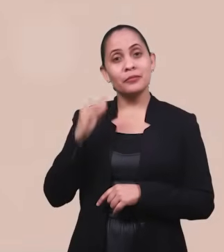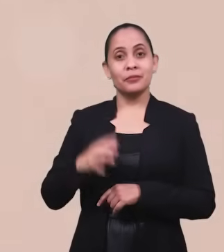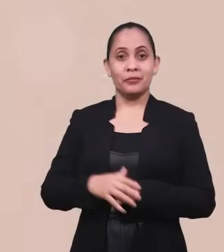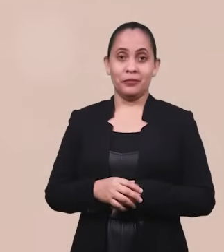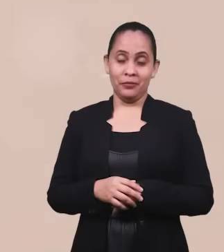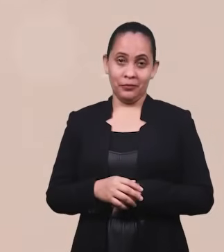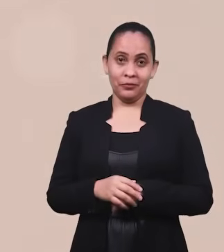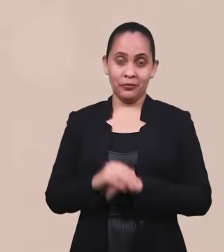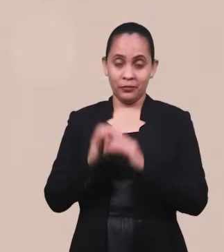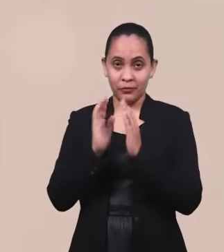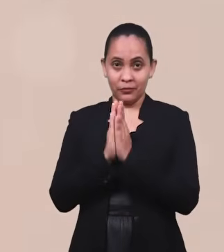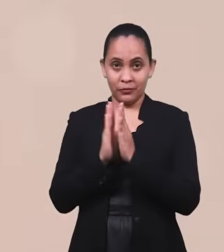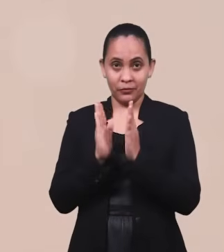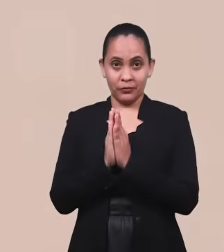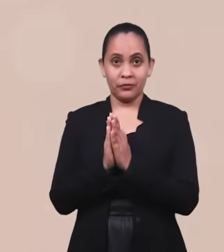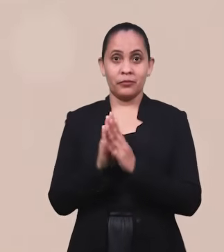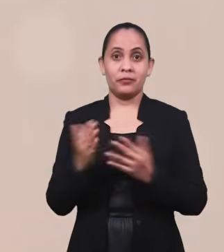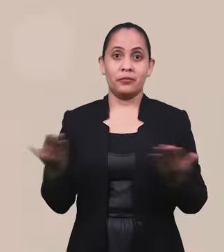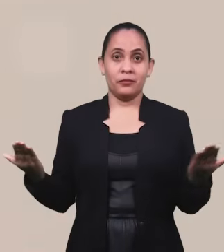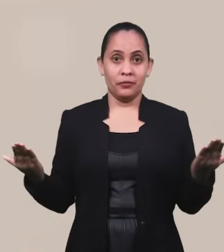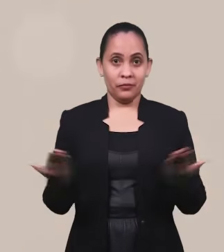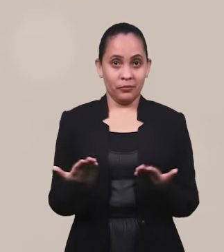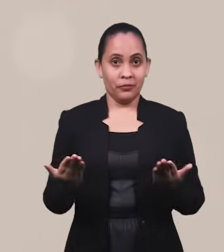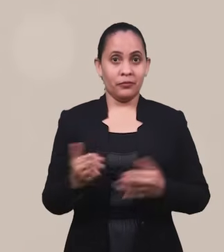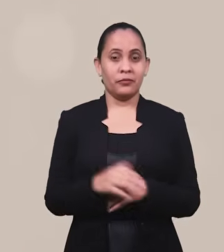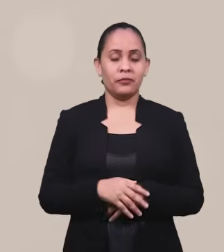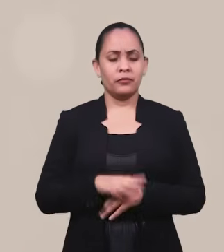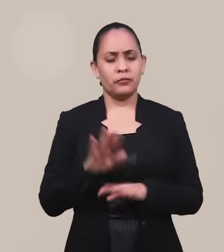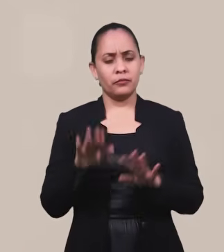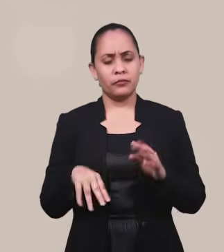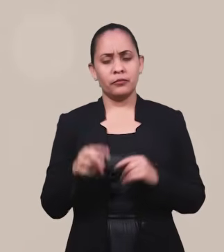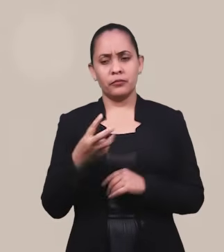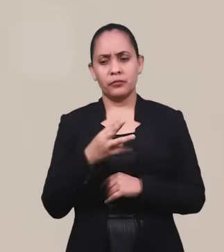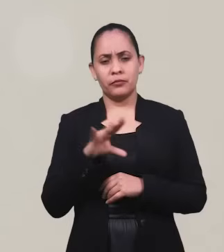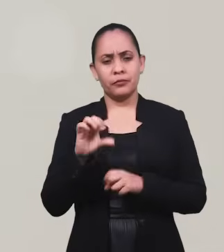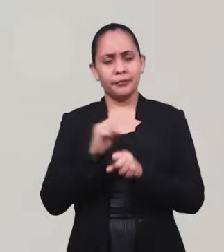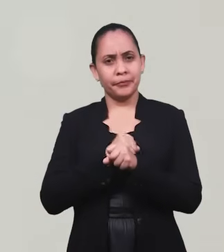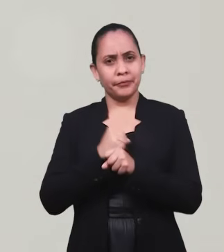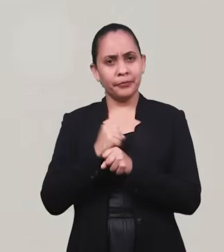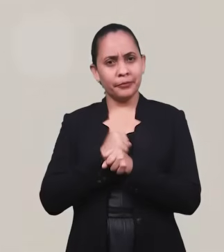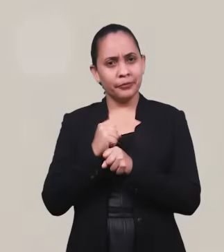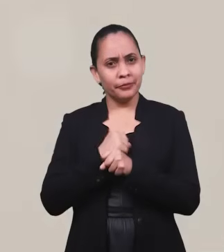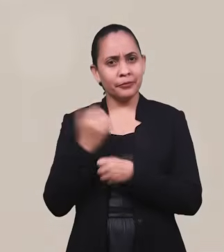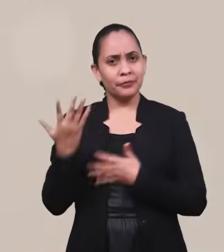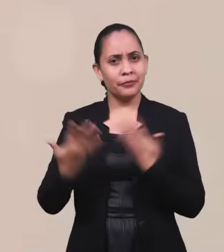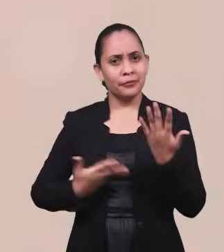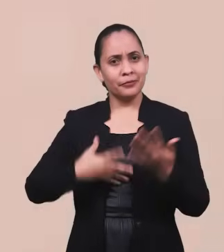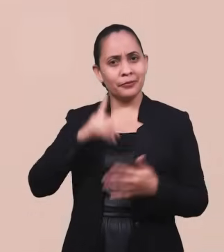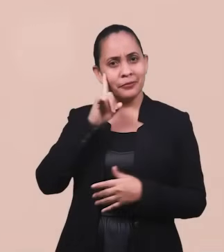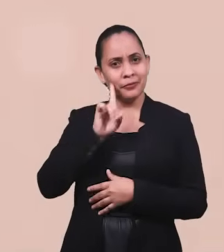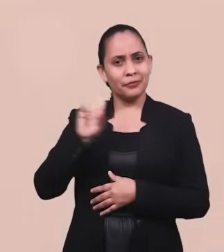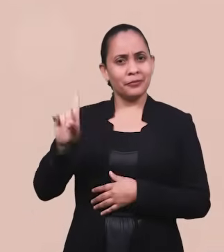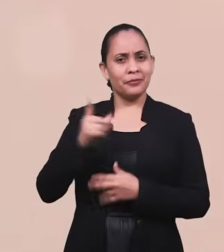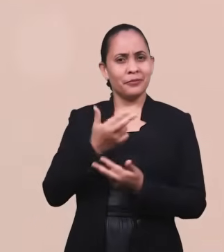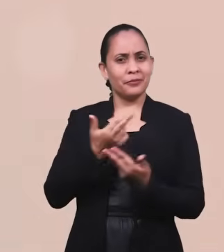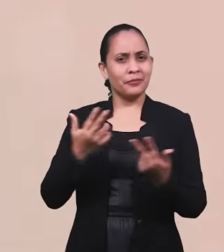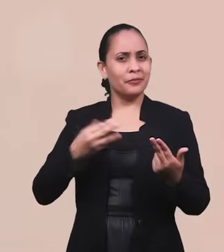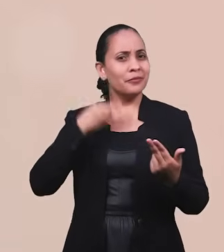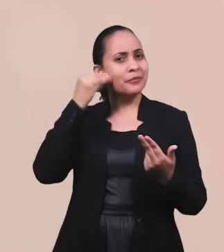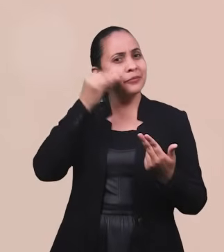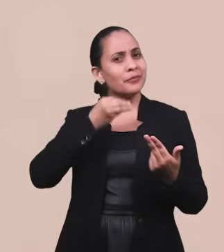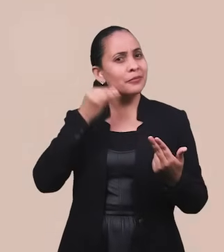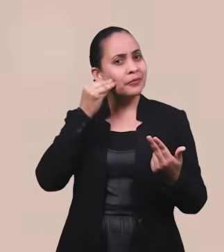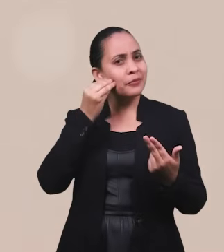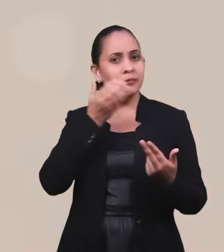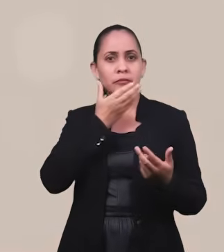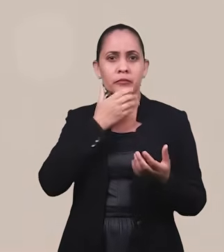que eu tive, nessa caminhada que já está quase 30 anos na obra. Eu tive muita experiência de oração. Meu